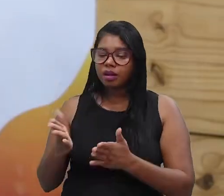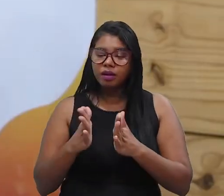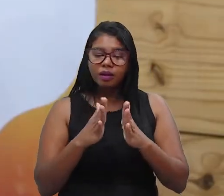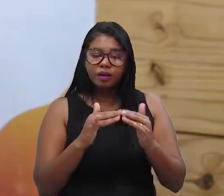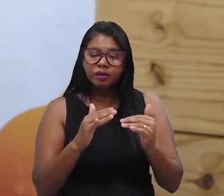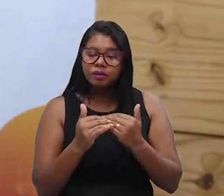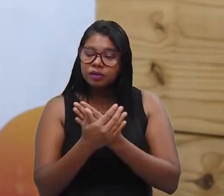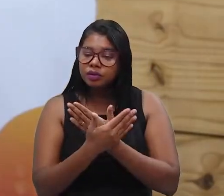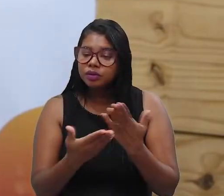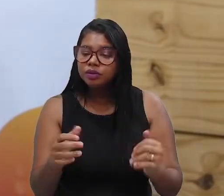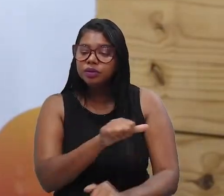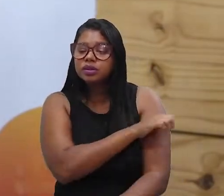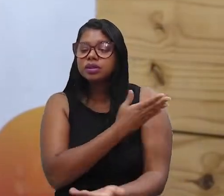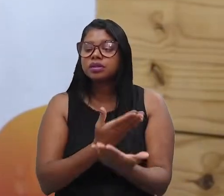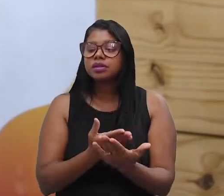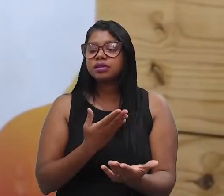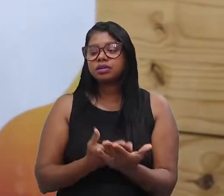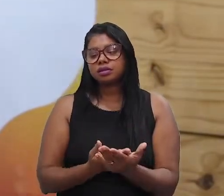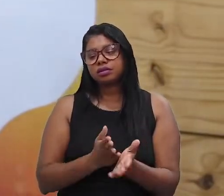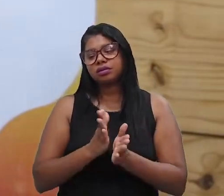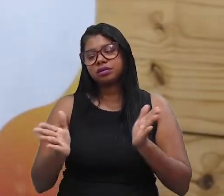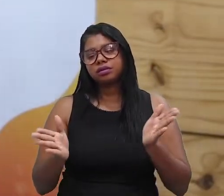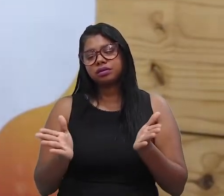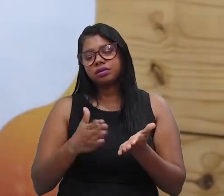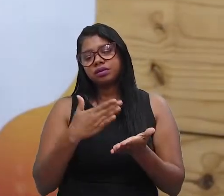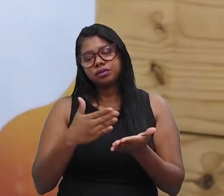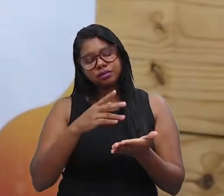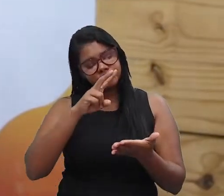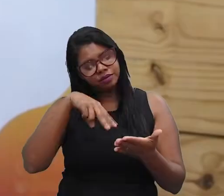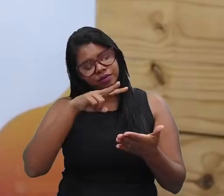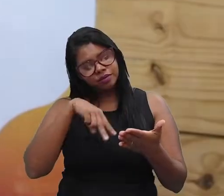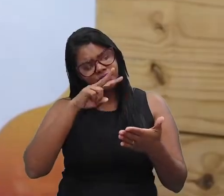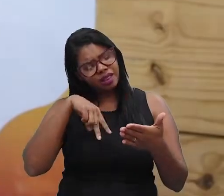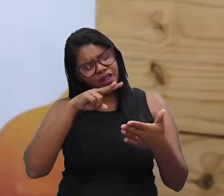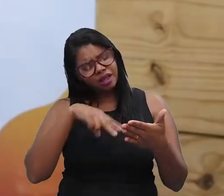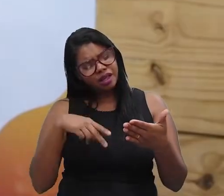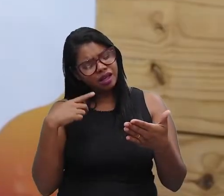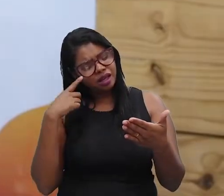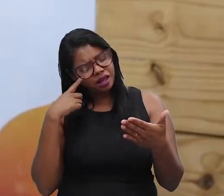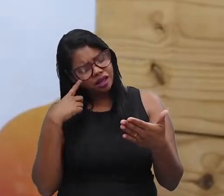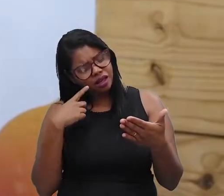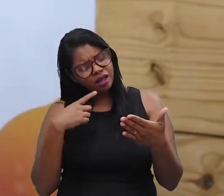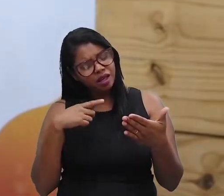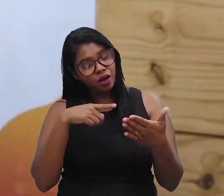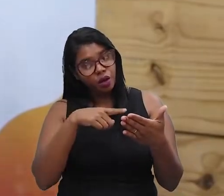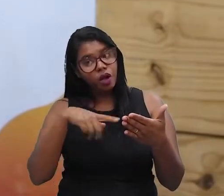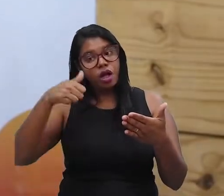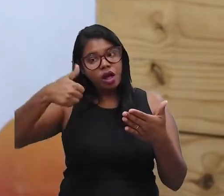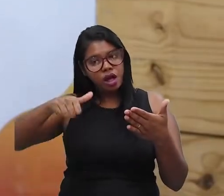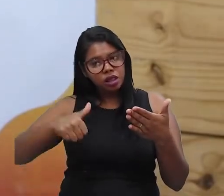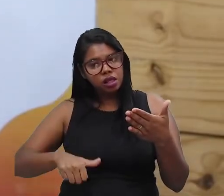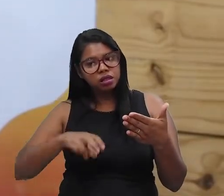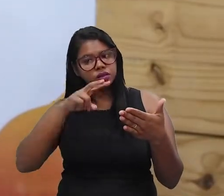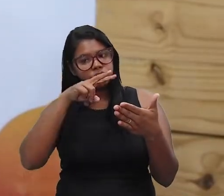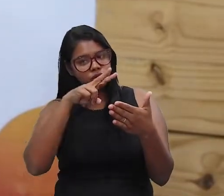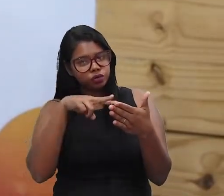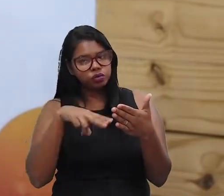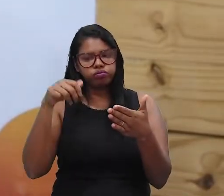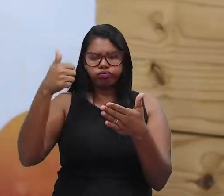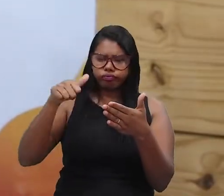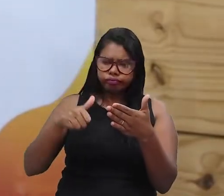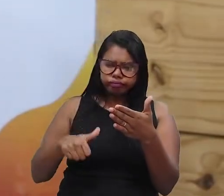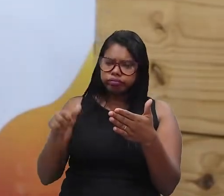que vocês acessem o livro. Leiam com cuidado. Ele está recheado de